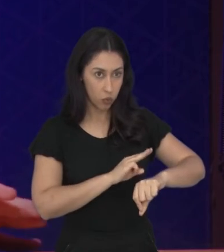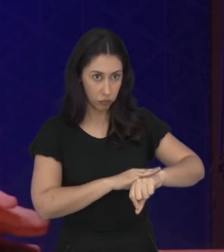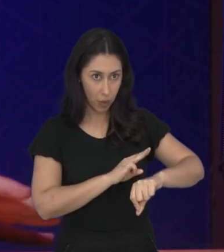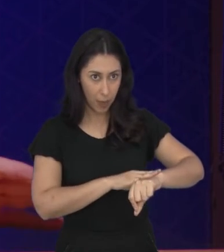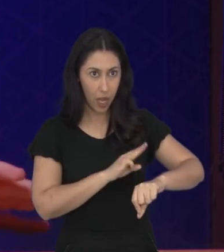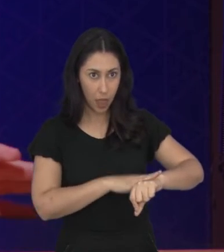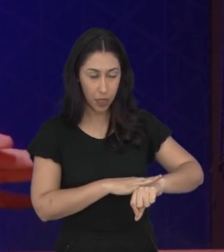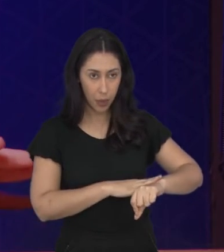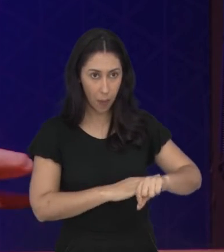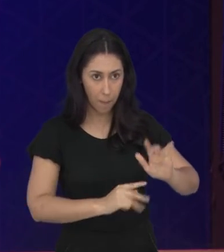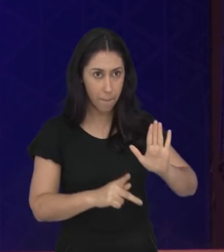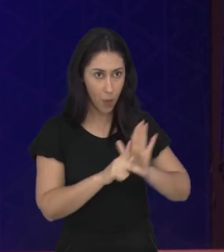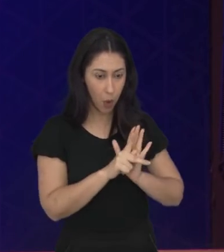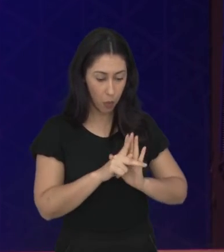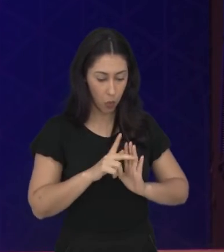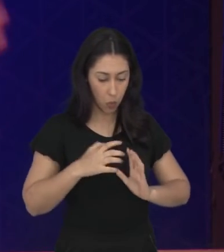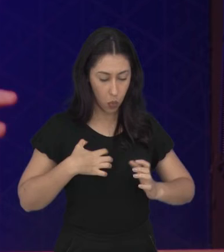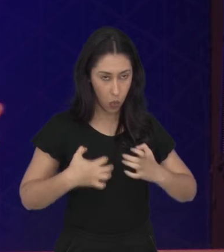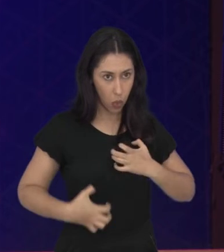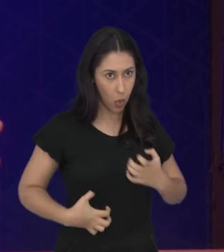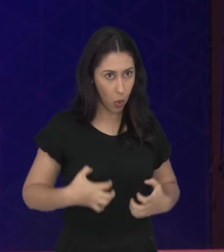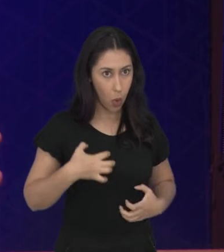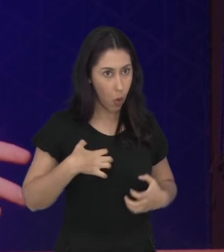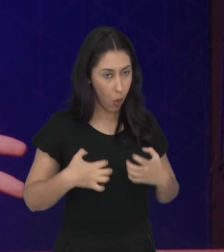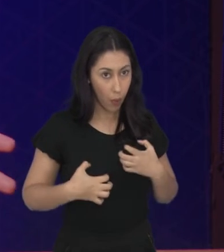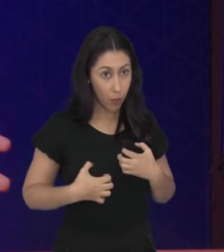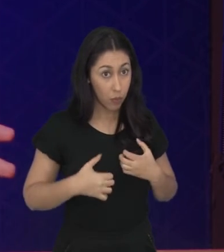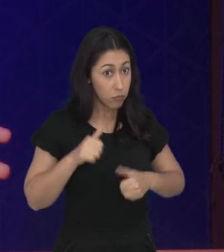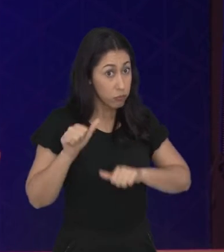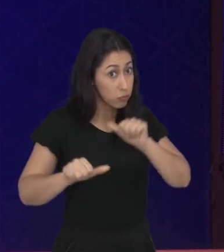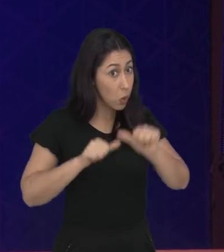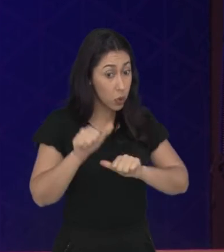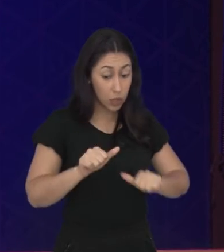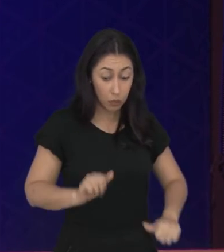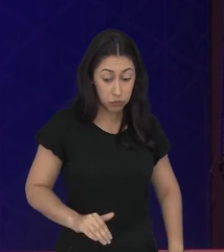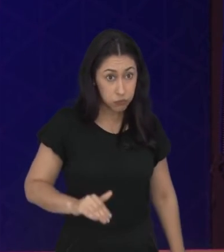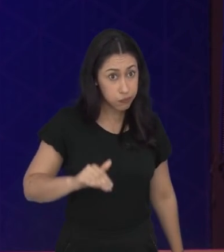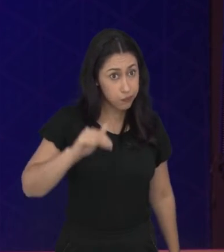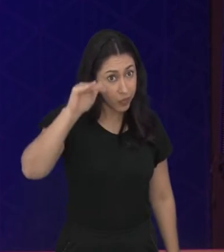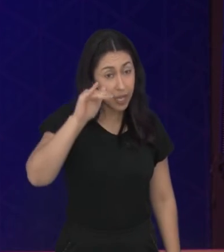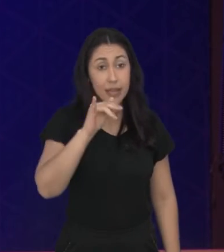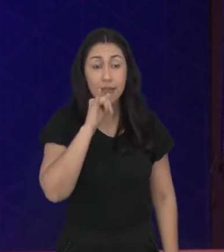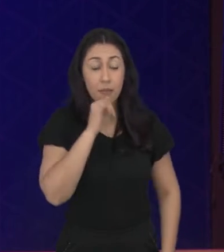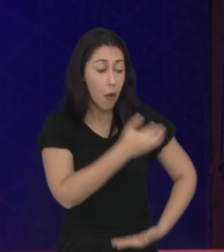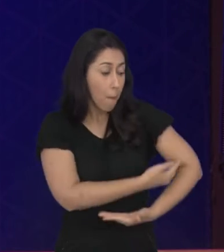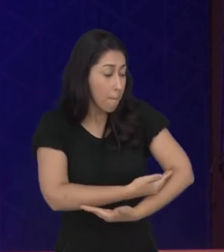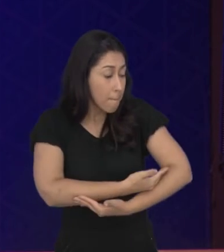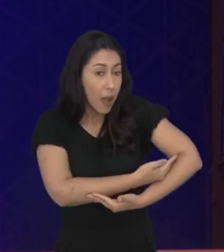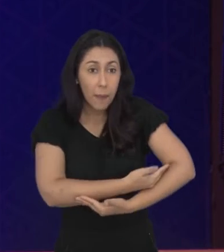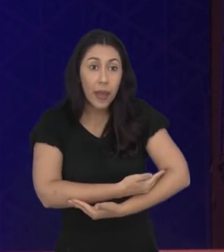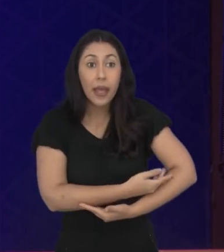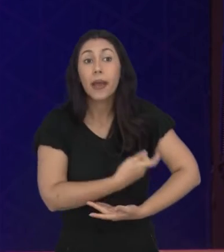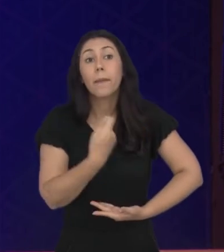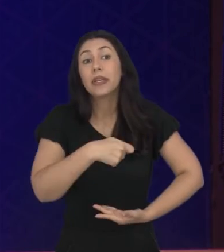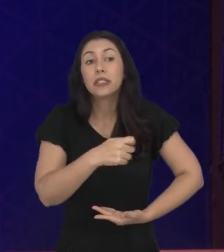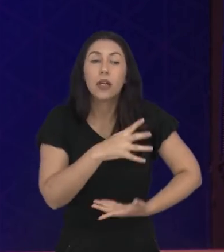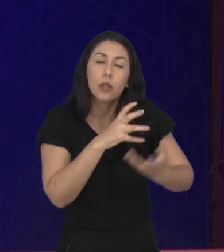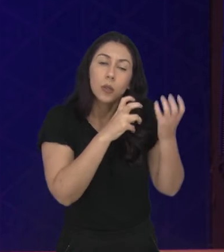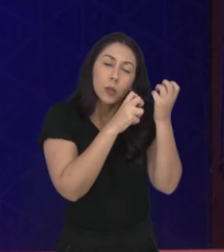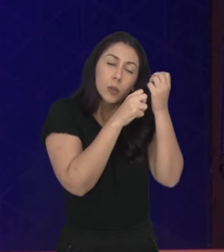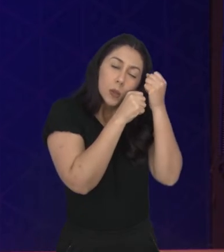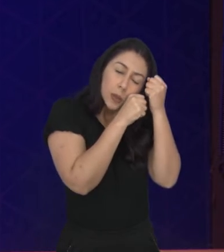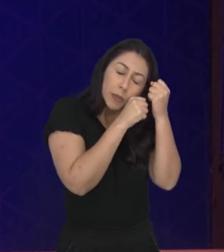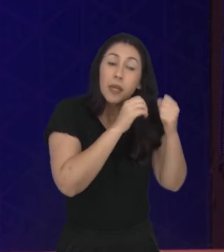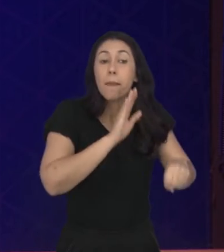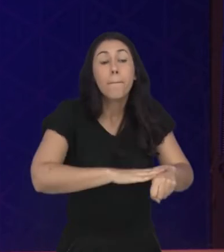tempo. Então, por exemplo, um bebê recém-nascido, ele vai ter um cronótipo completamente diferente. Ele precisa de muito mais horas de